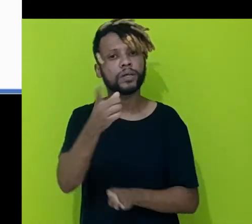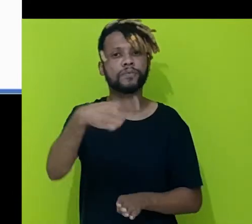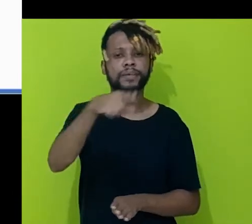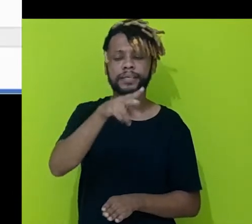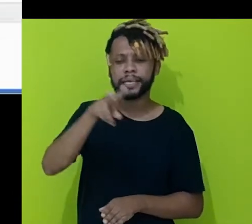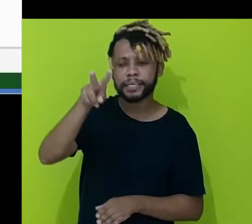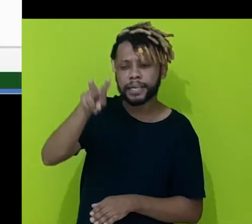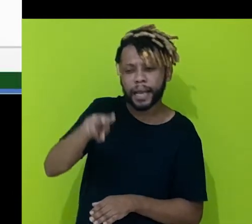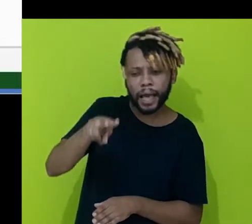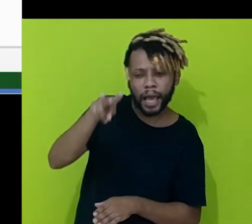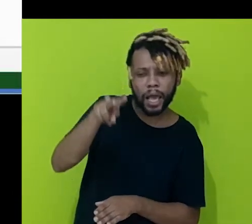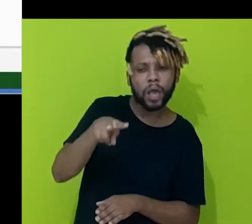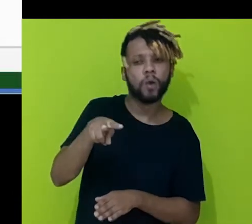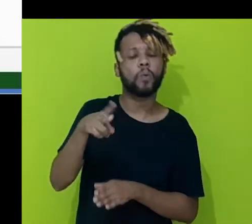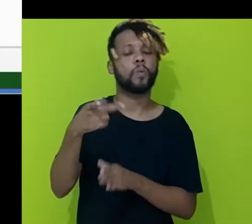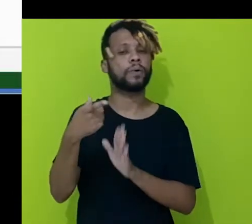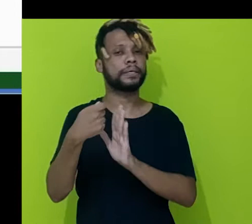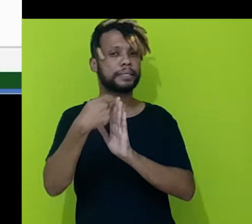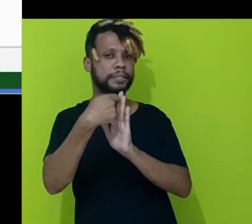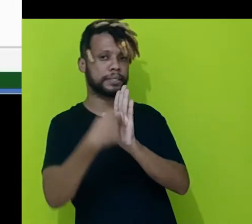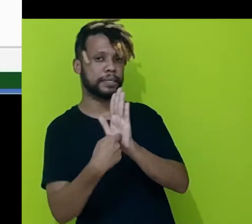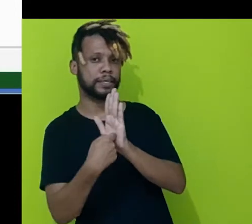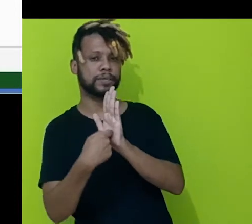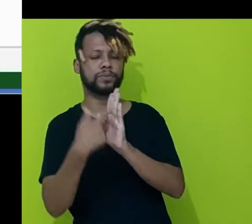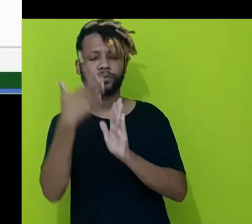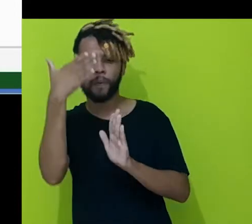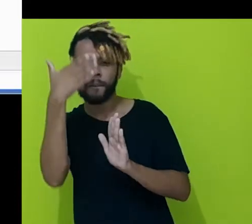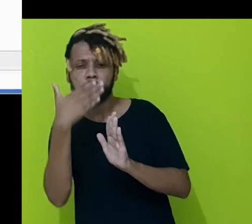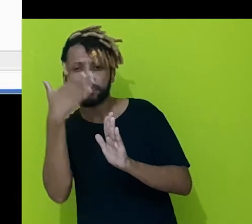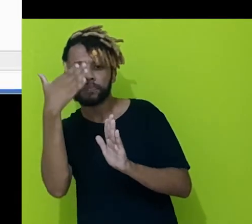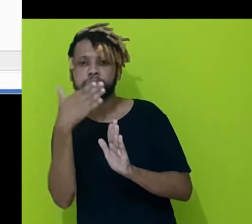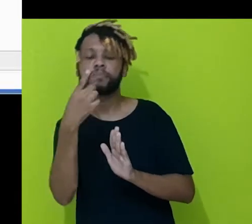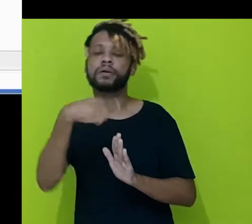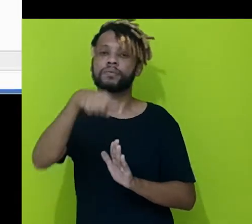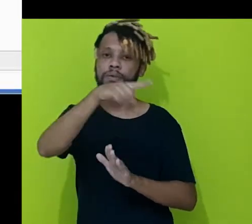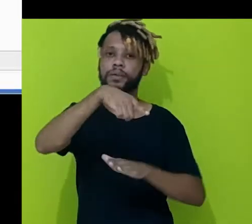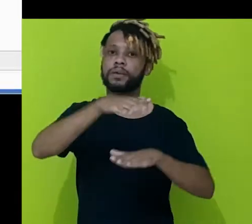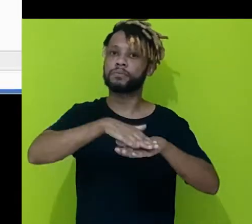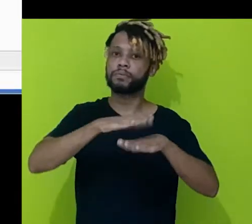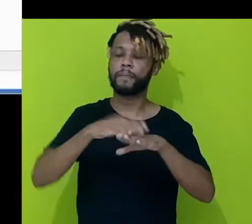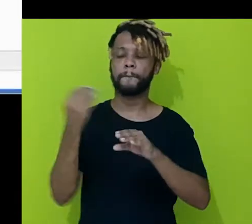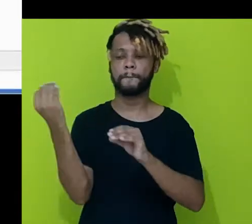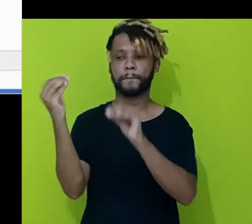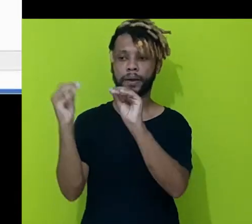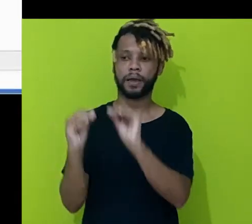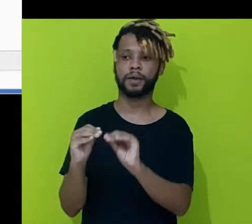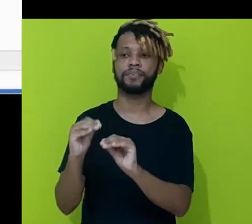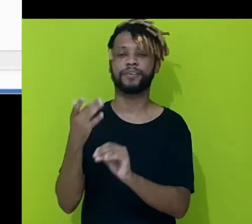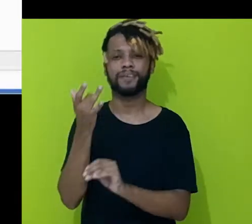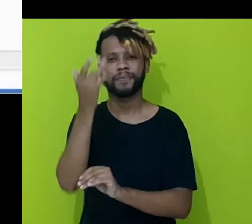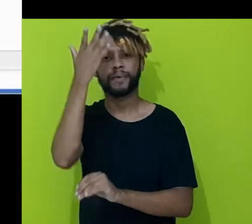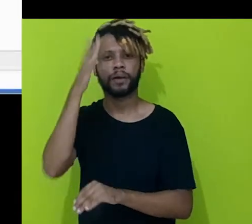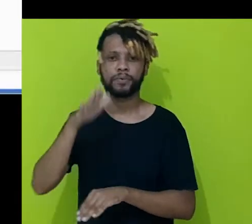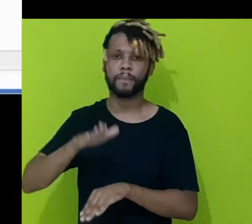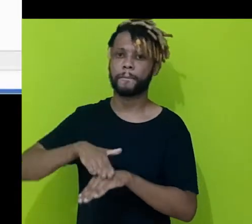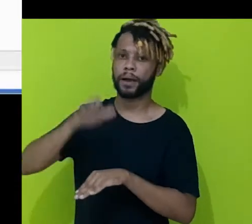pequenininhas para vocês poderem preencher com mais facilidade os